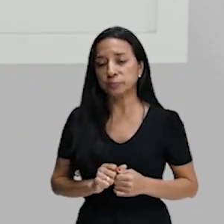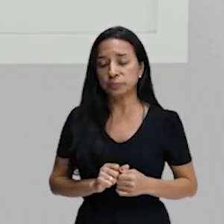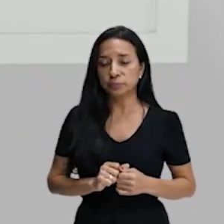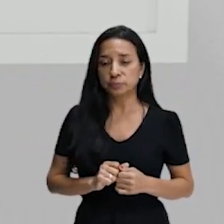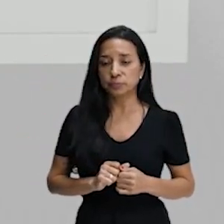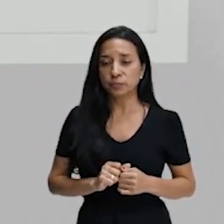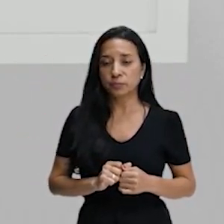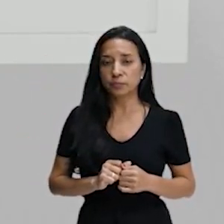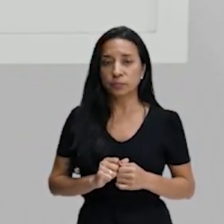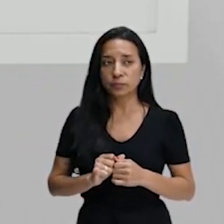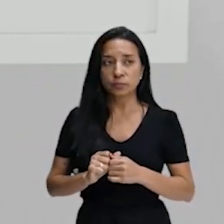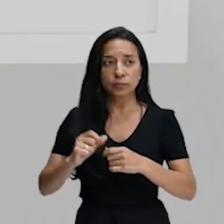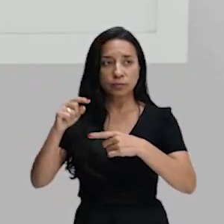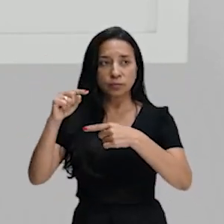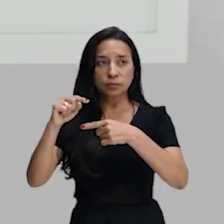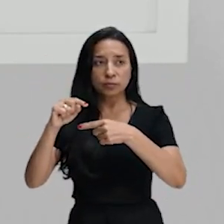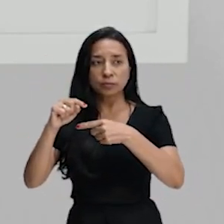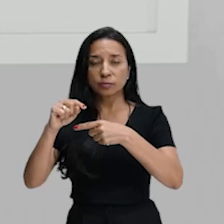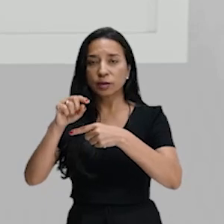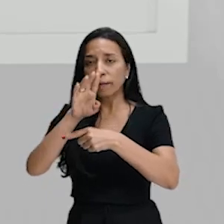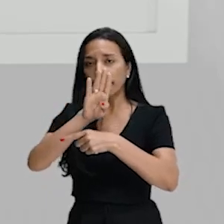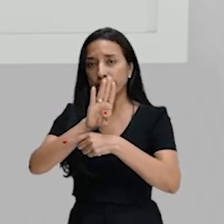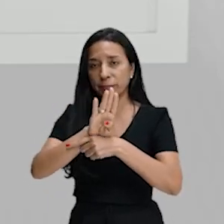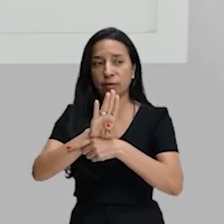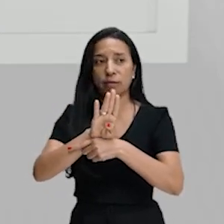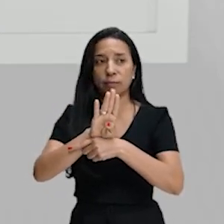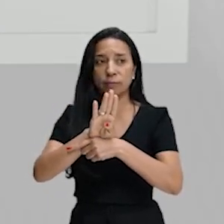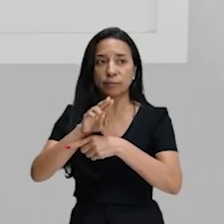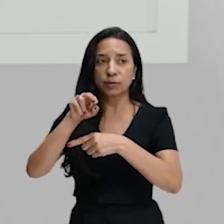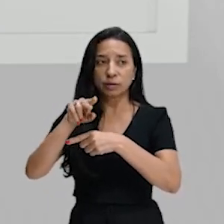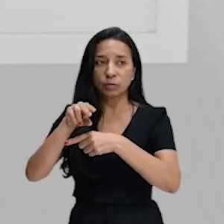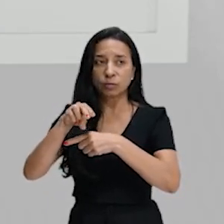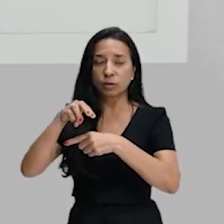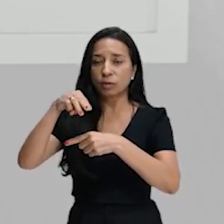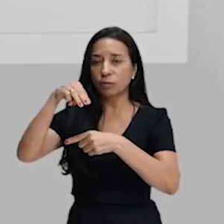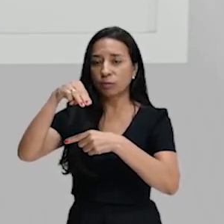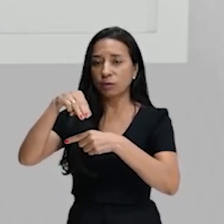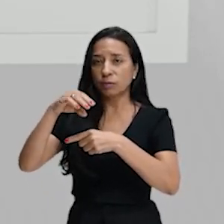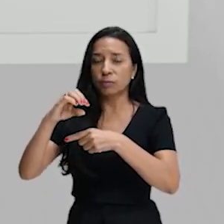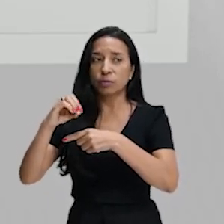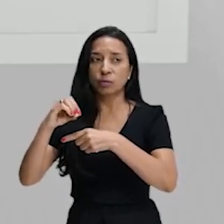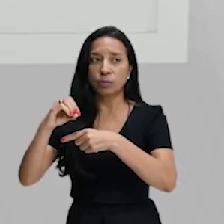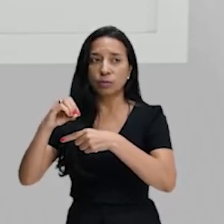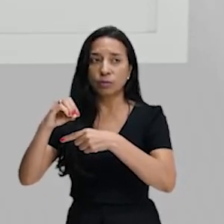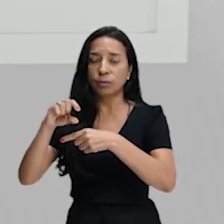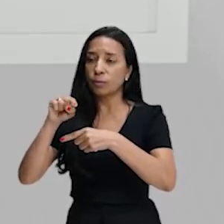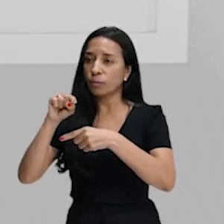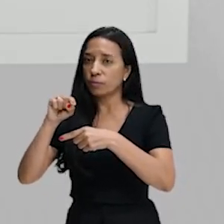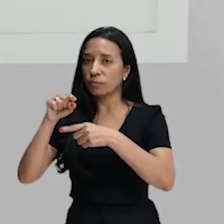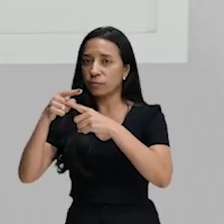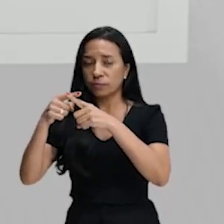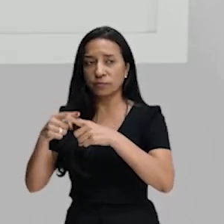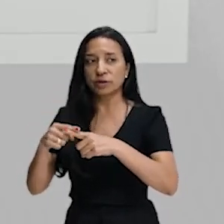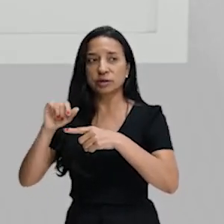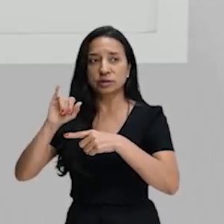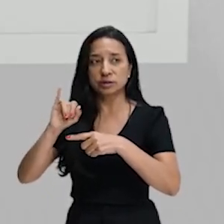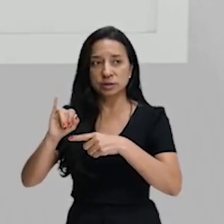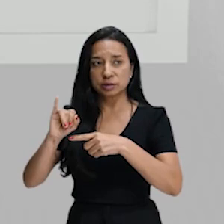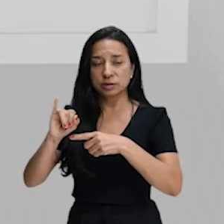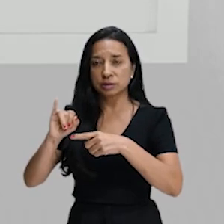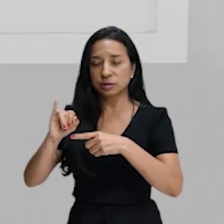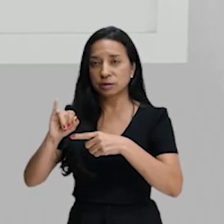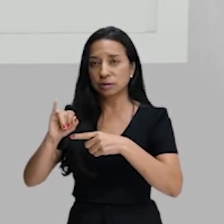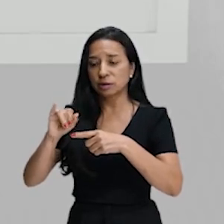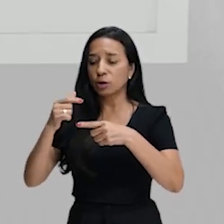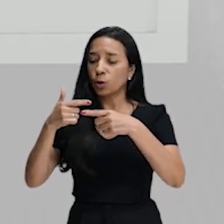o coeficiente, né, vezes I, sobre 2π vezes a distância, né? Distância é